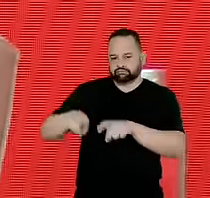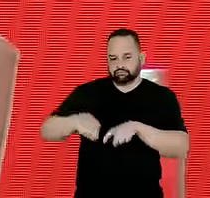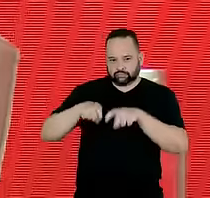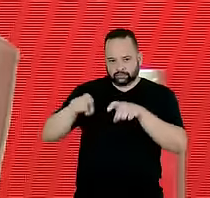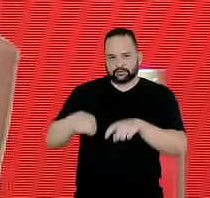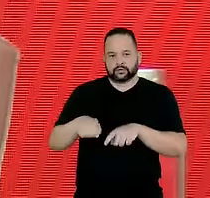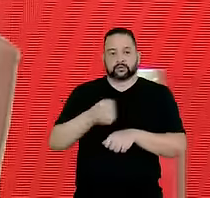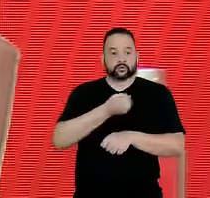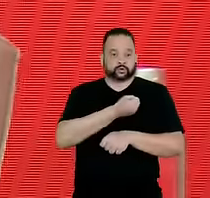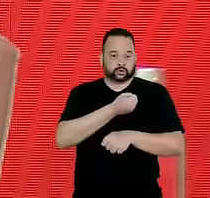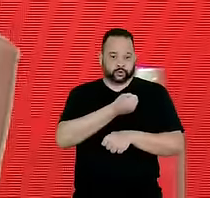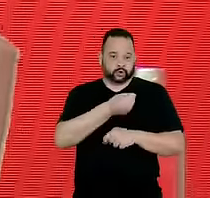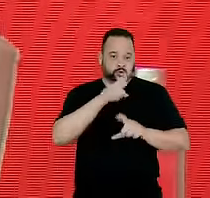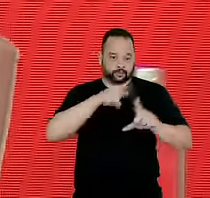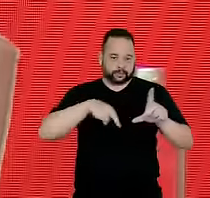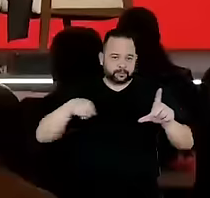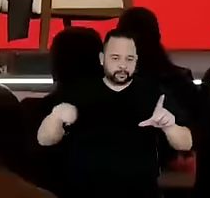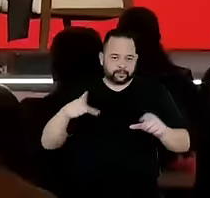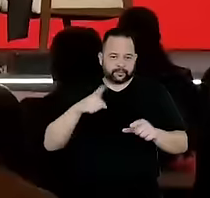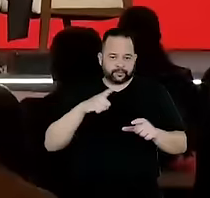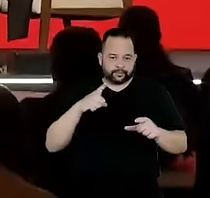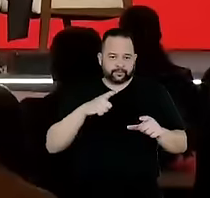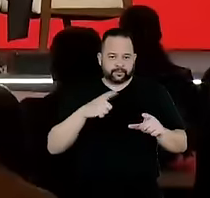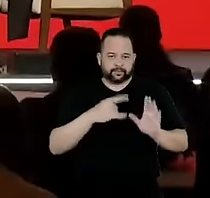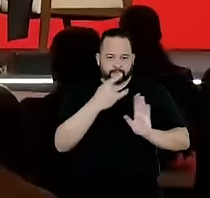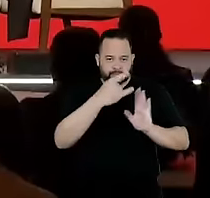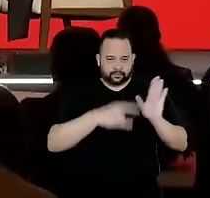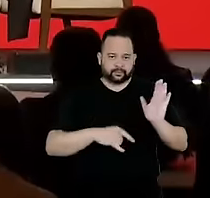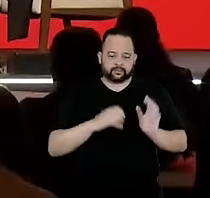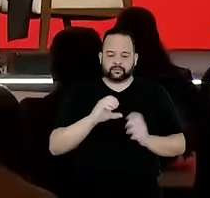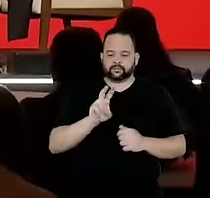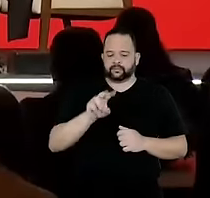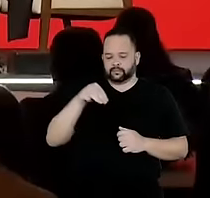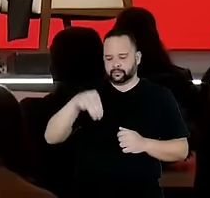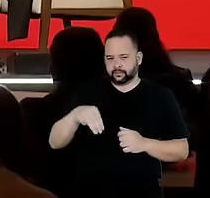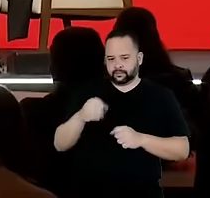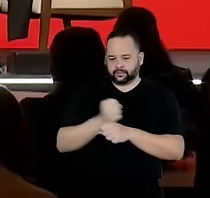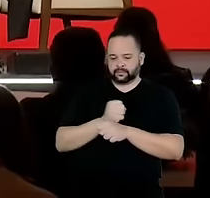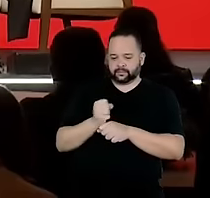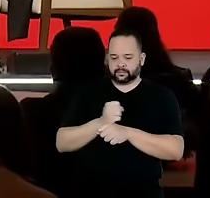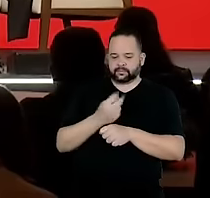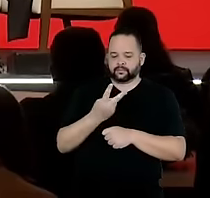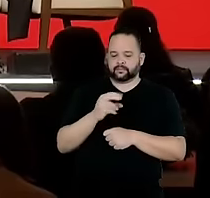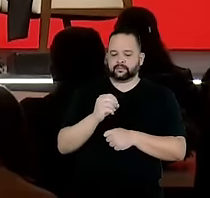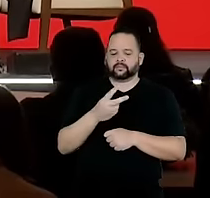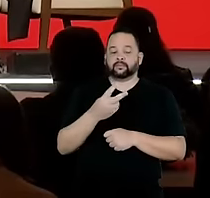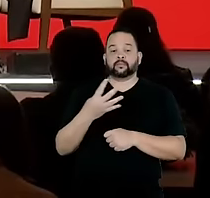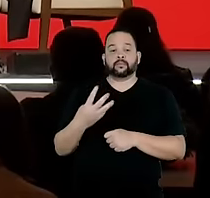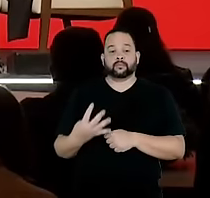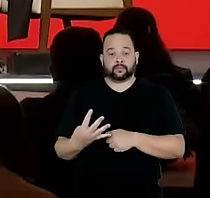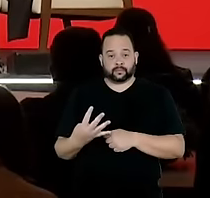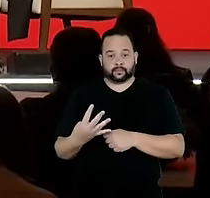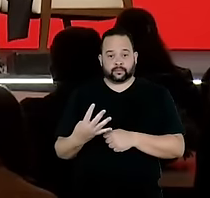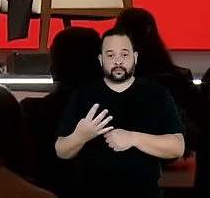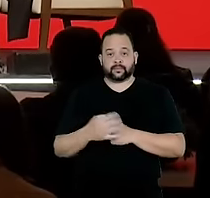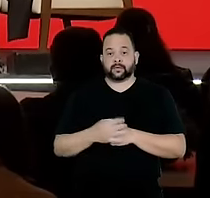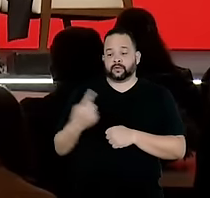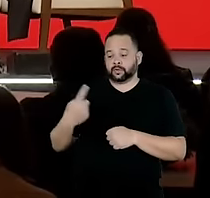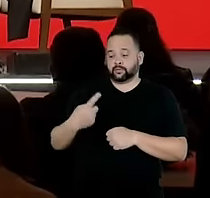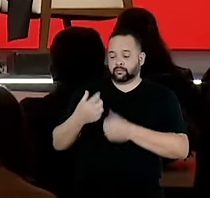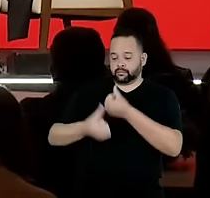constou do boletim do agronegócio da cvm de 2024 é que no primeiro primeiro semestre de